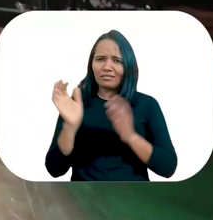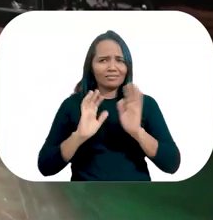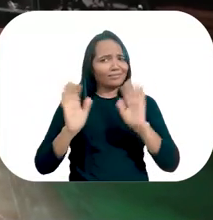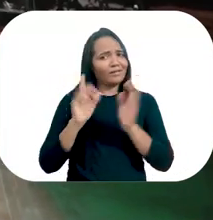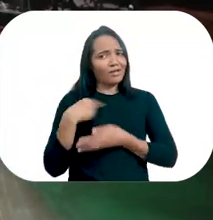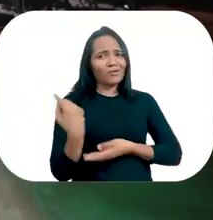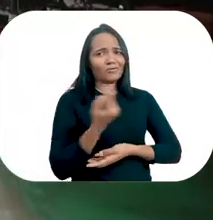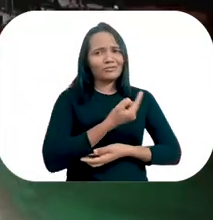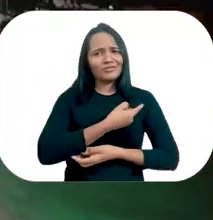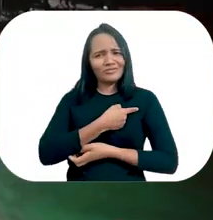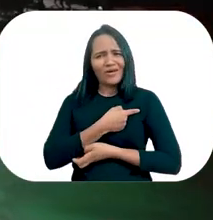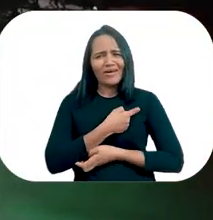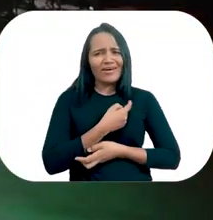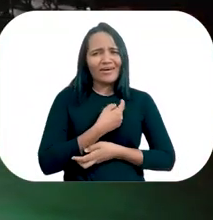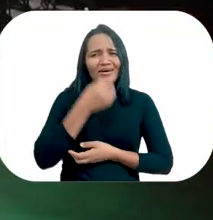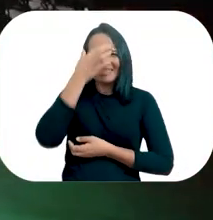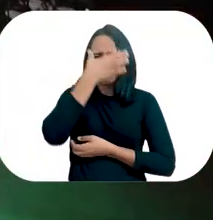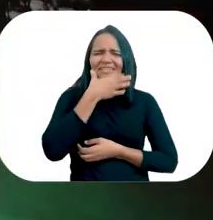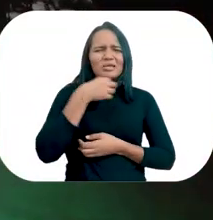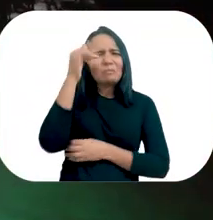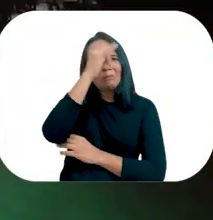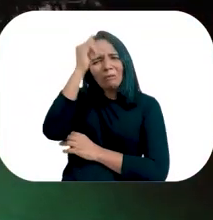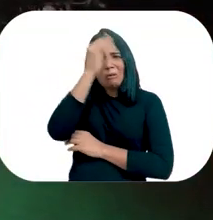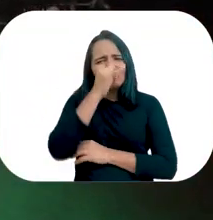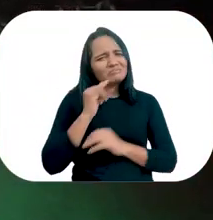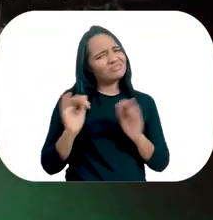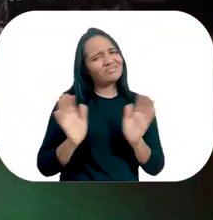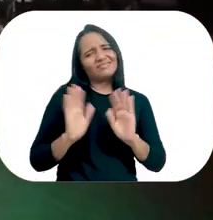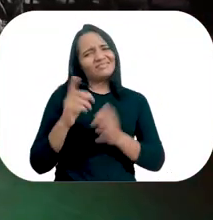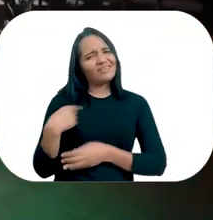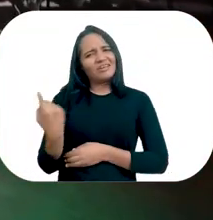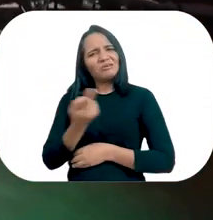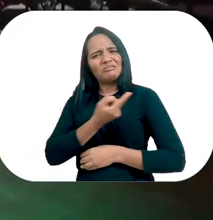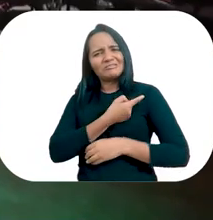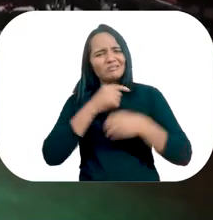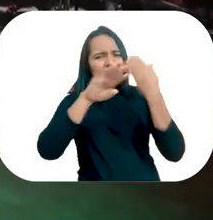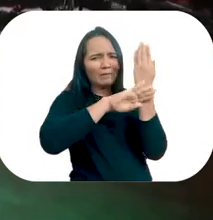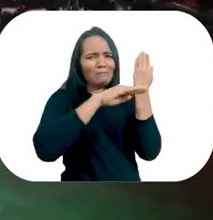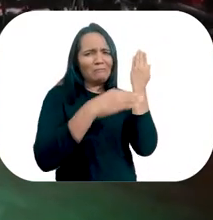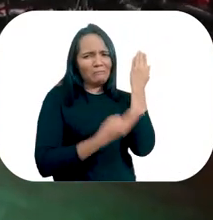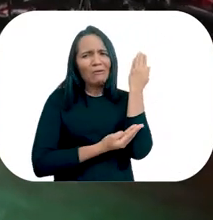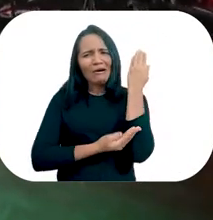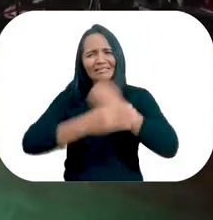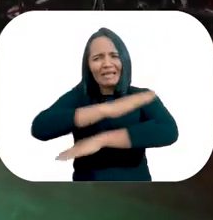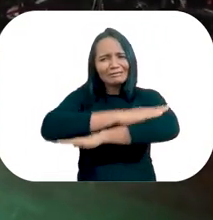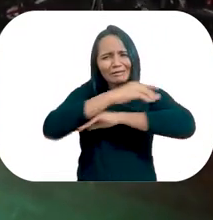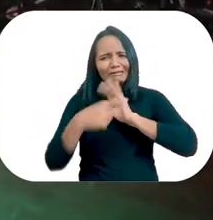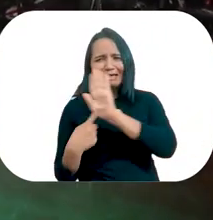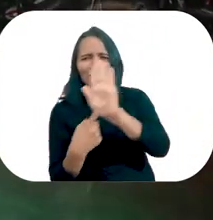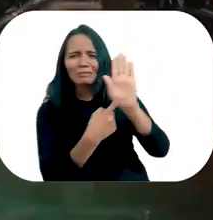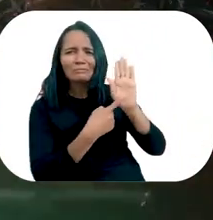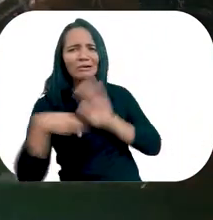a gente não tem jeito de babaca, a gente não está com a bunda exposta na janela